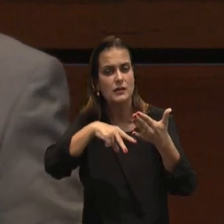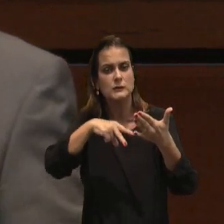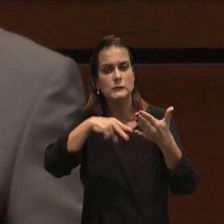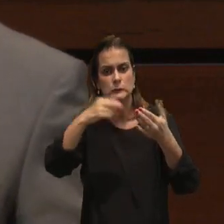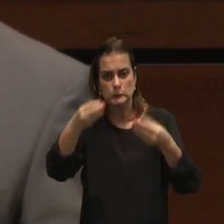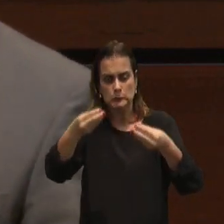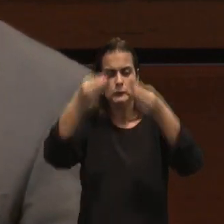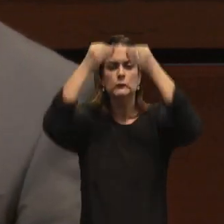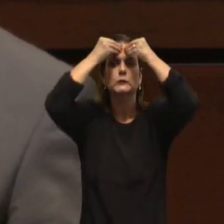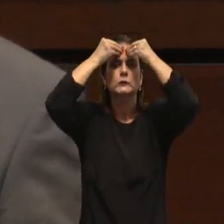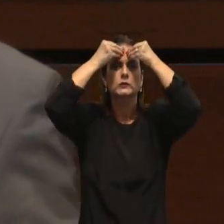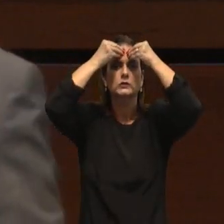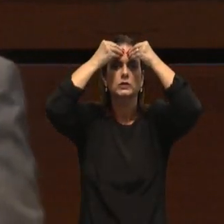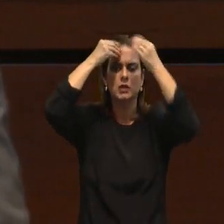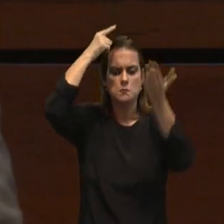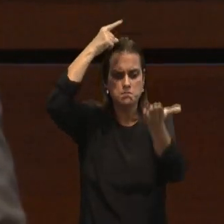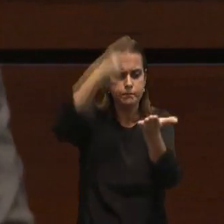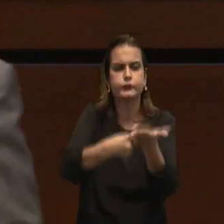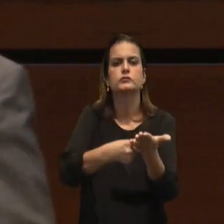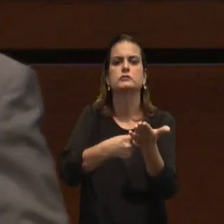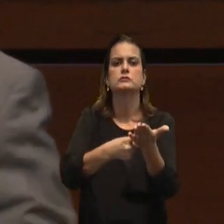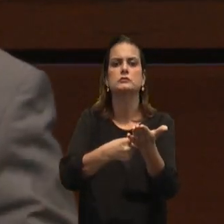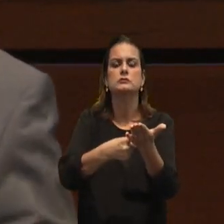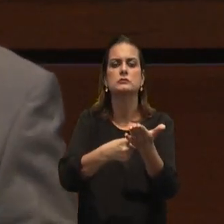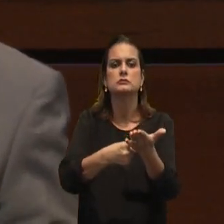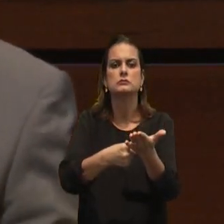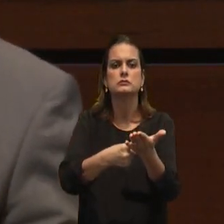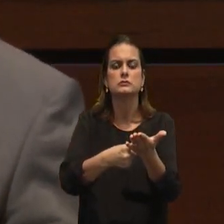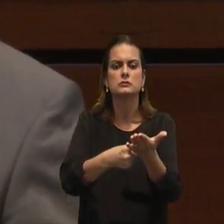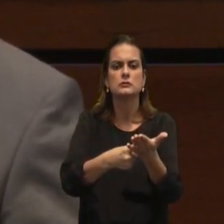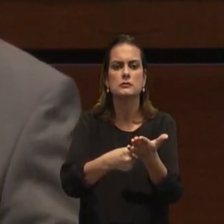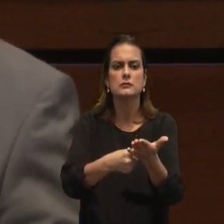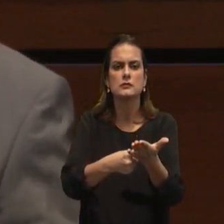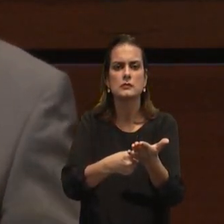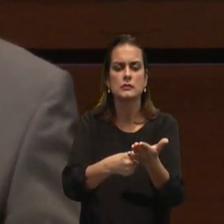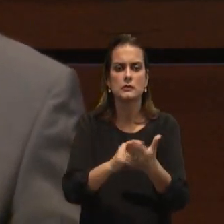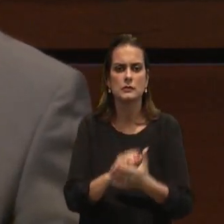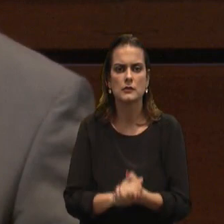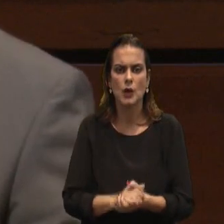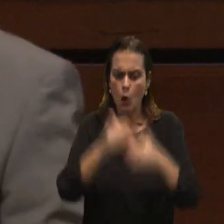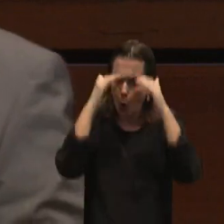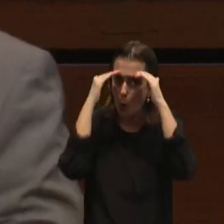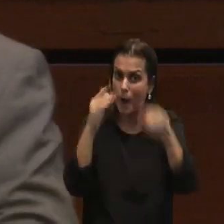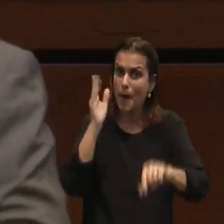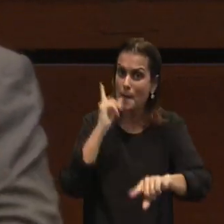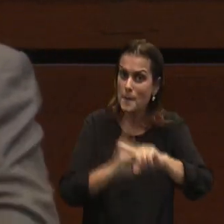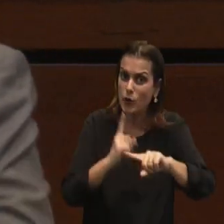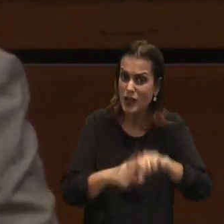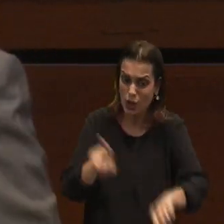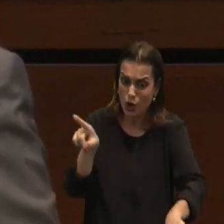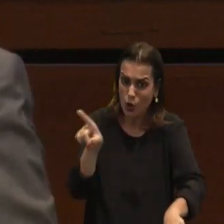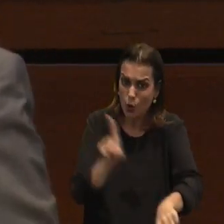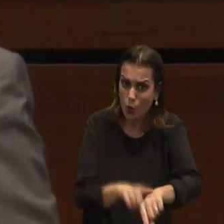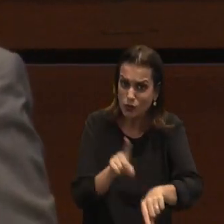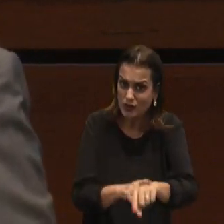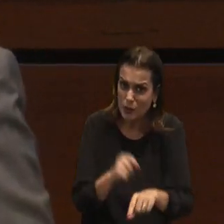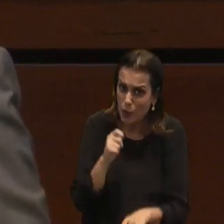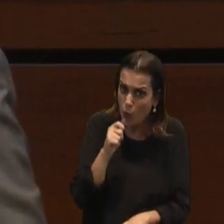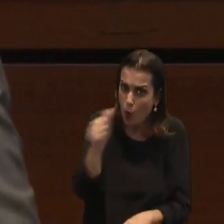ouvem as palavras da profecia e guardam as coisas nela escritas, pois o tempo está